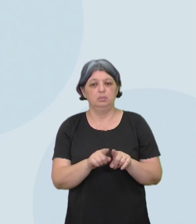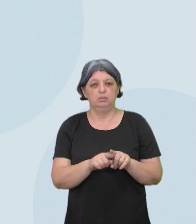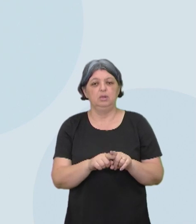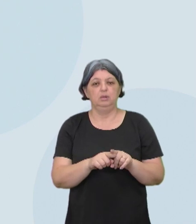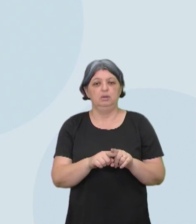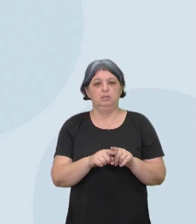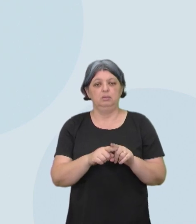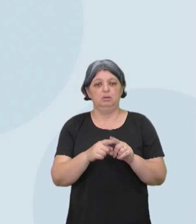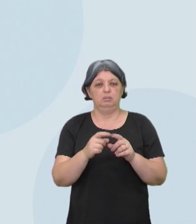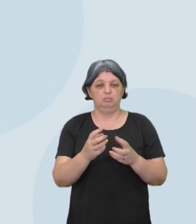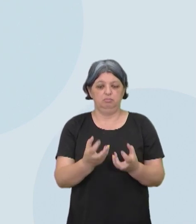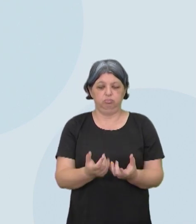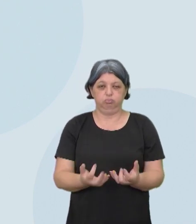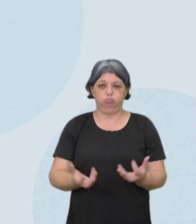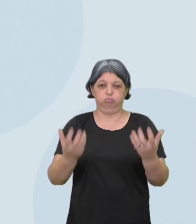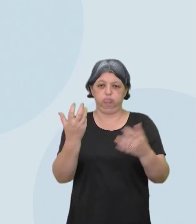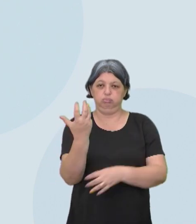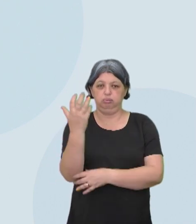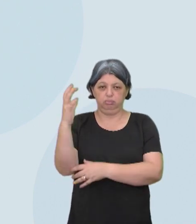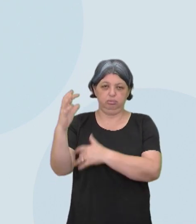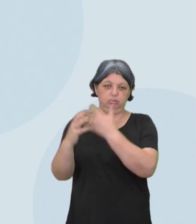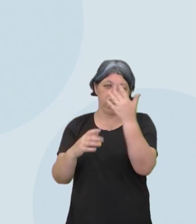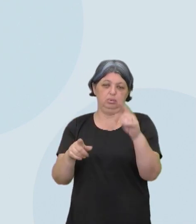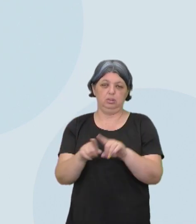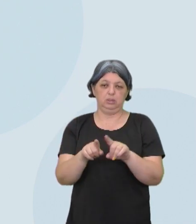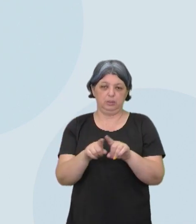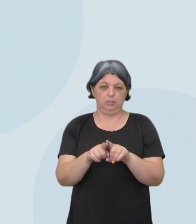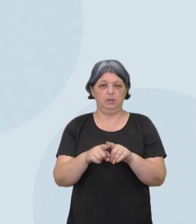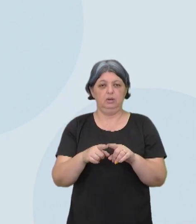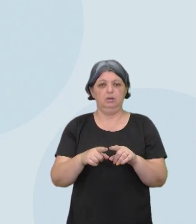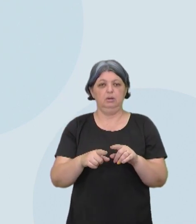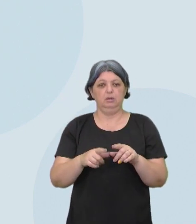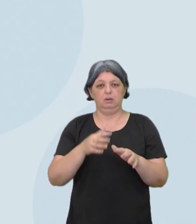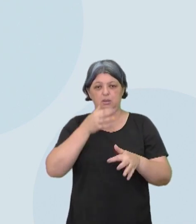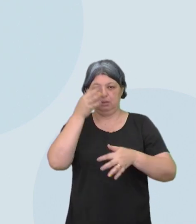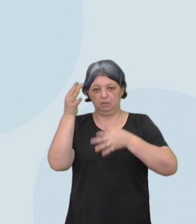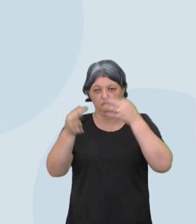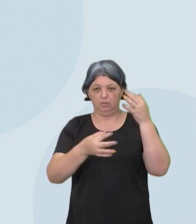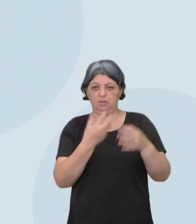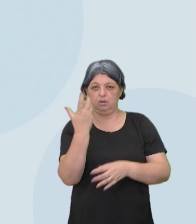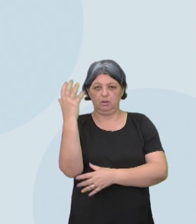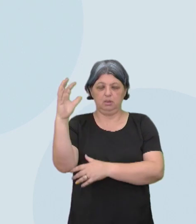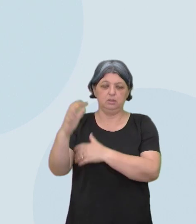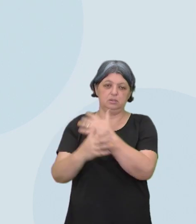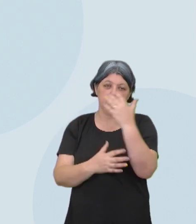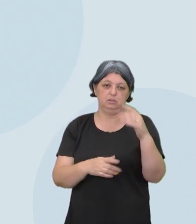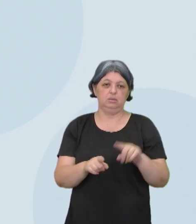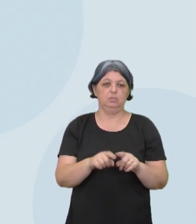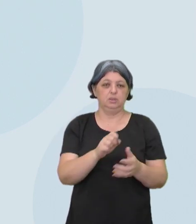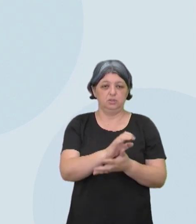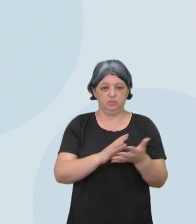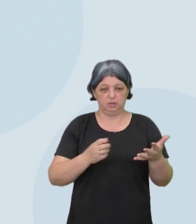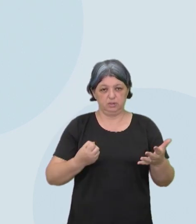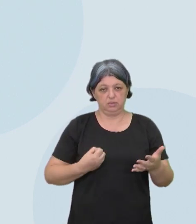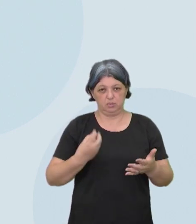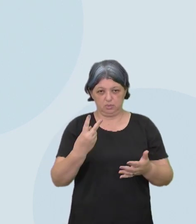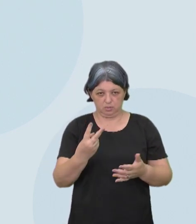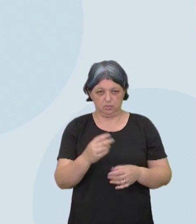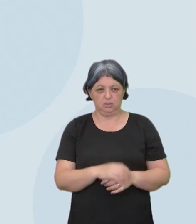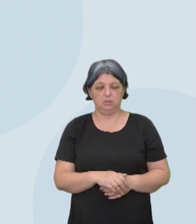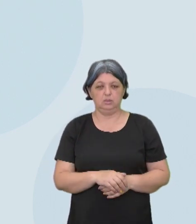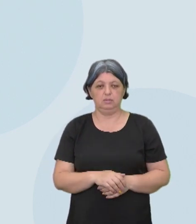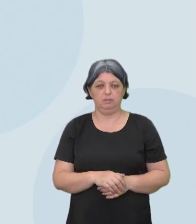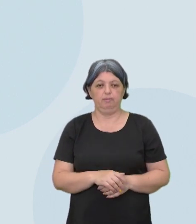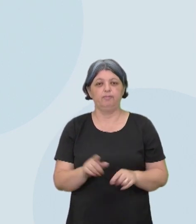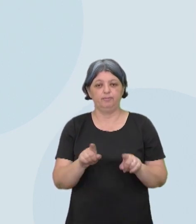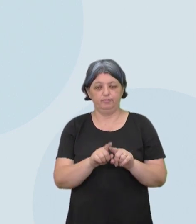queimadas em comparação com a agrofloresta. Na atividade 2, a gente deu uma maior importância e uma